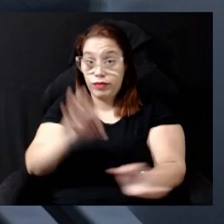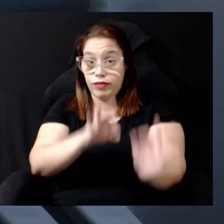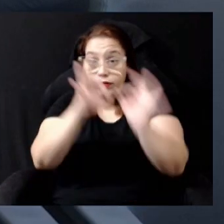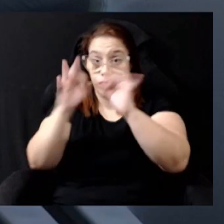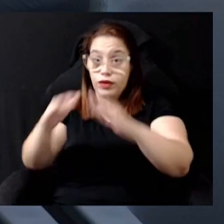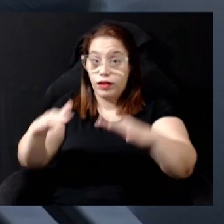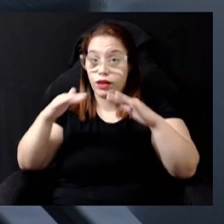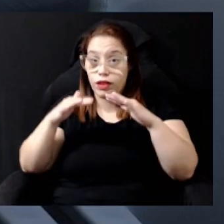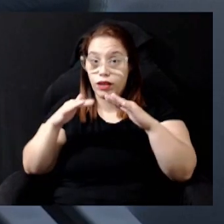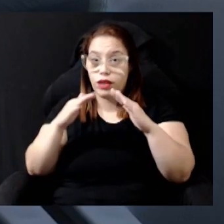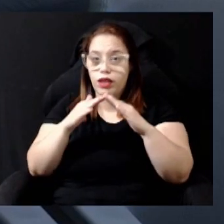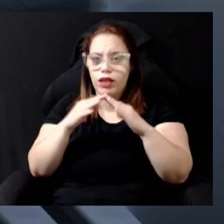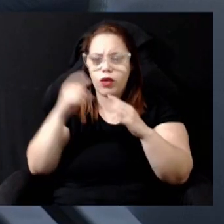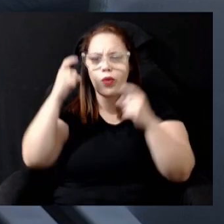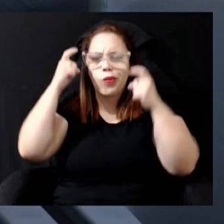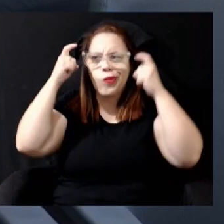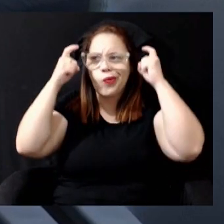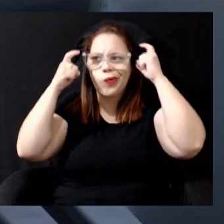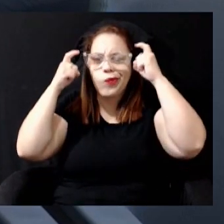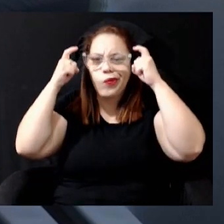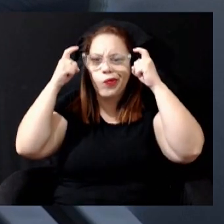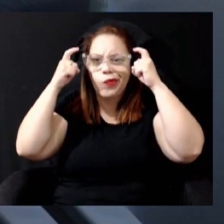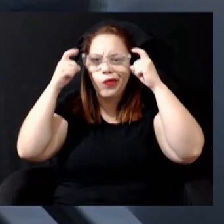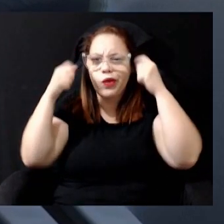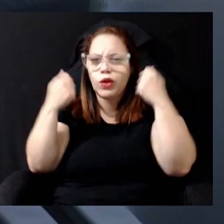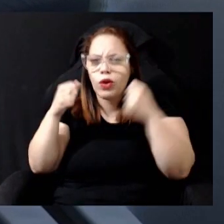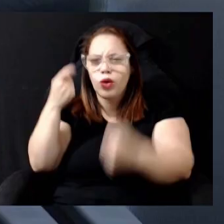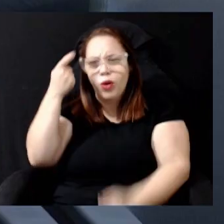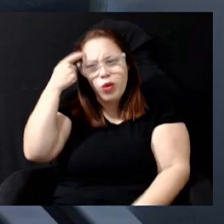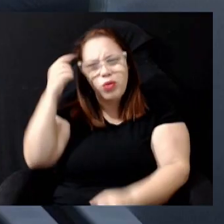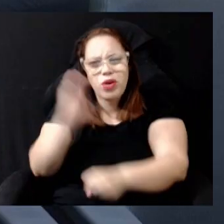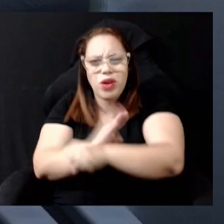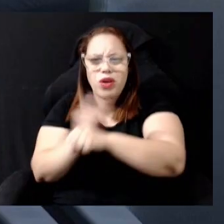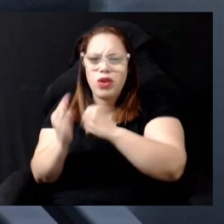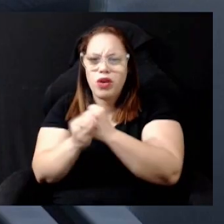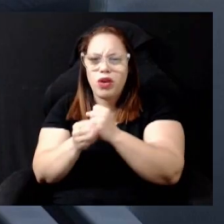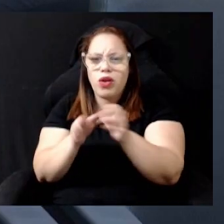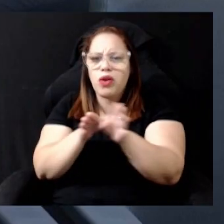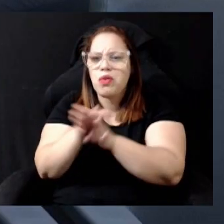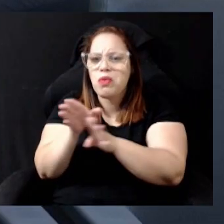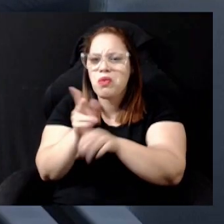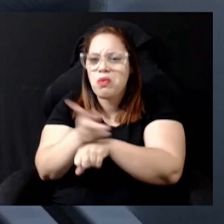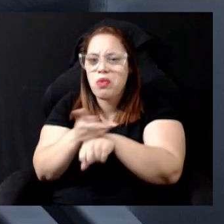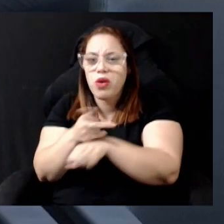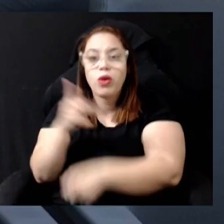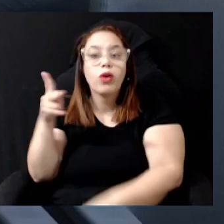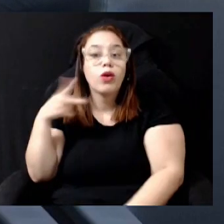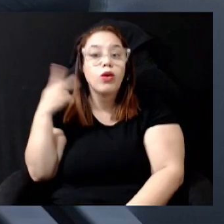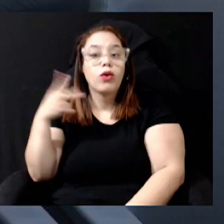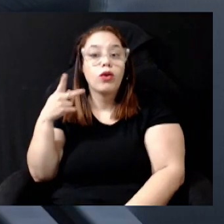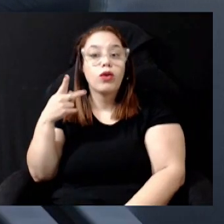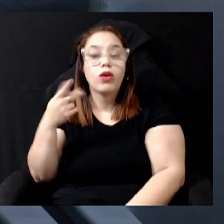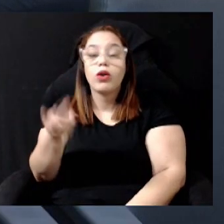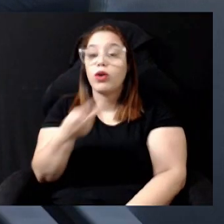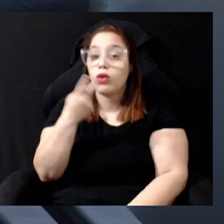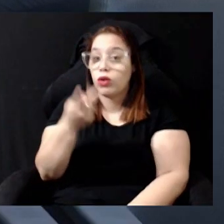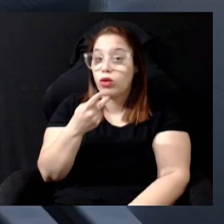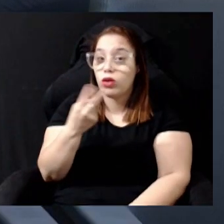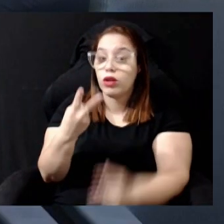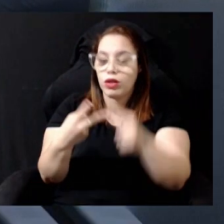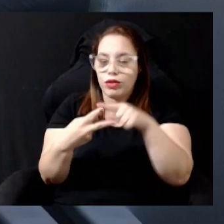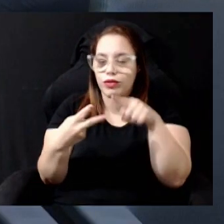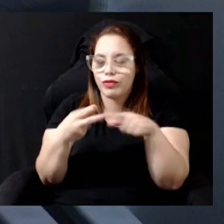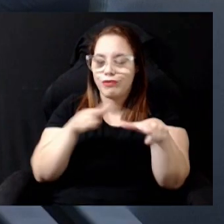fica pensando, né, poxa, eu preciso de algo no meu bairro, eu não sei se eu procuro ou não um vereador, mas o senhor comentou que esses dois trabalhos, por